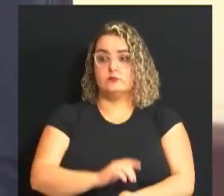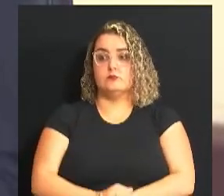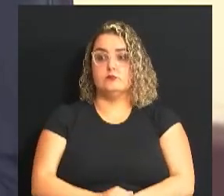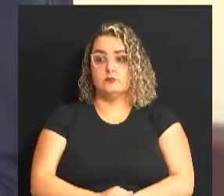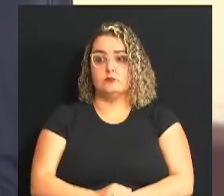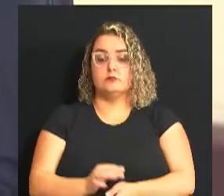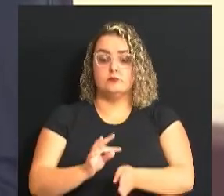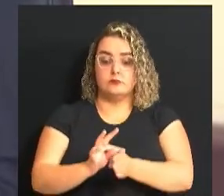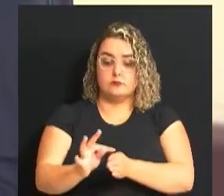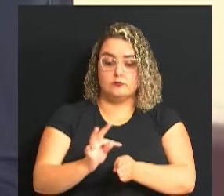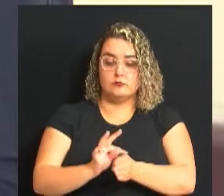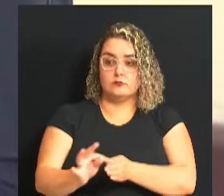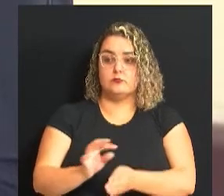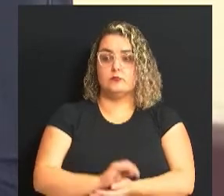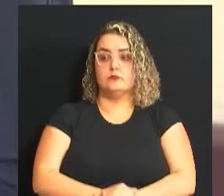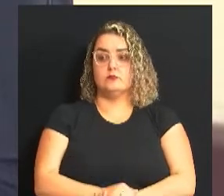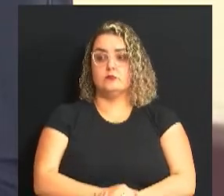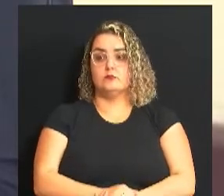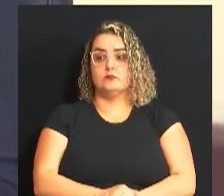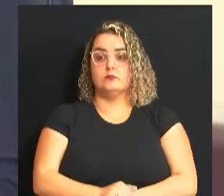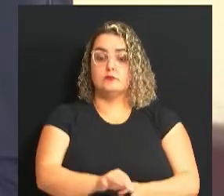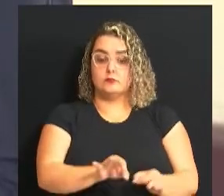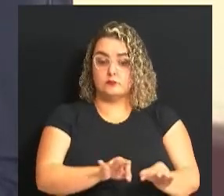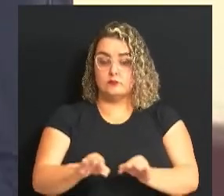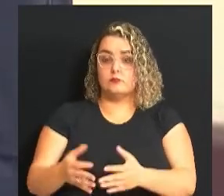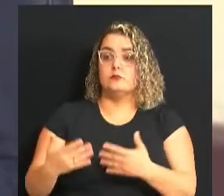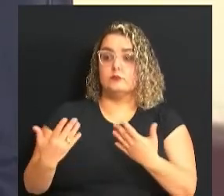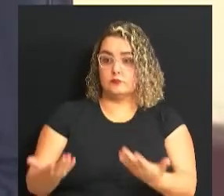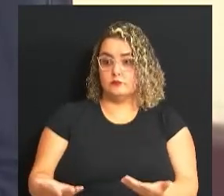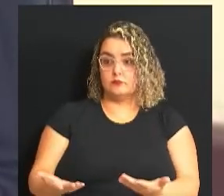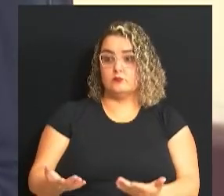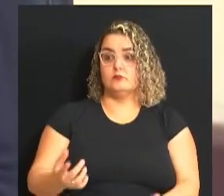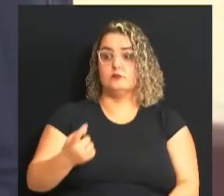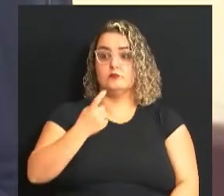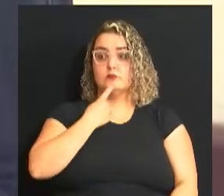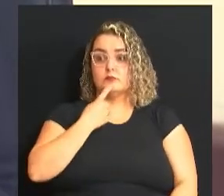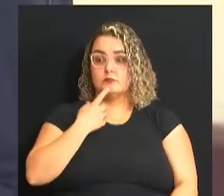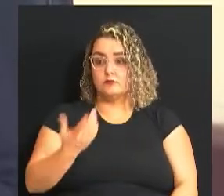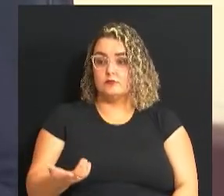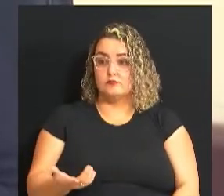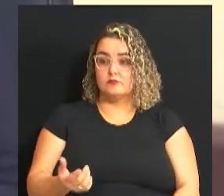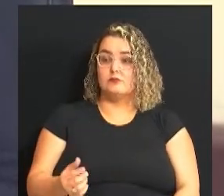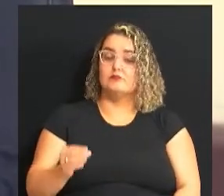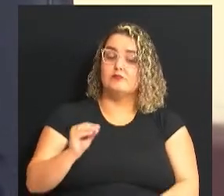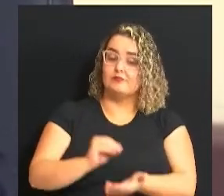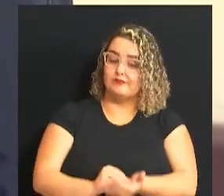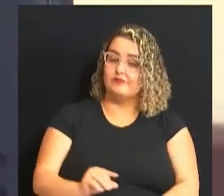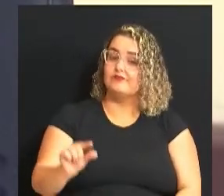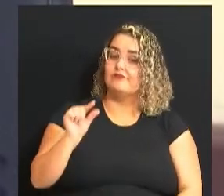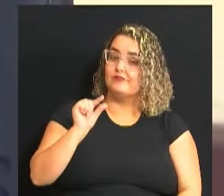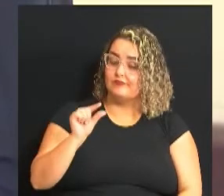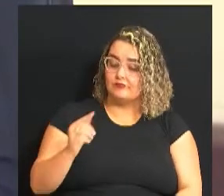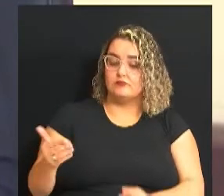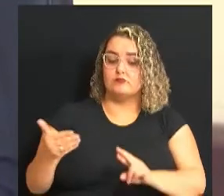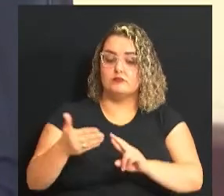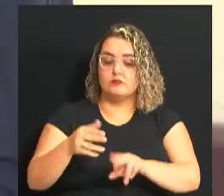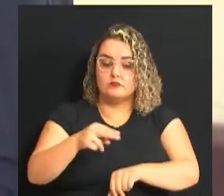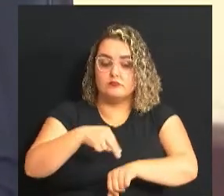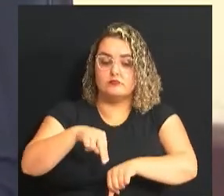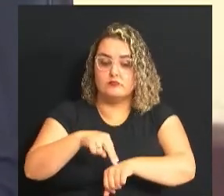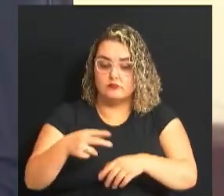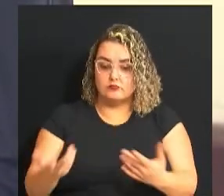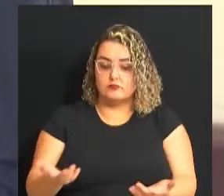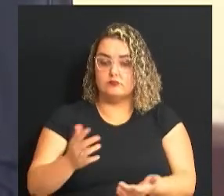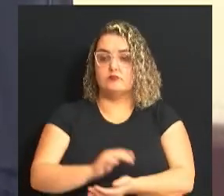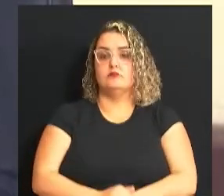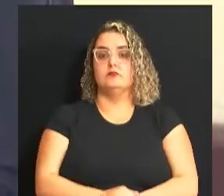conselho tutelar organizado. Então, Campinas ainda está muito aquém dessa referência nacional.